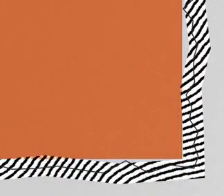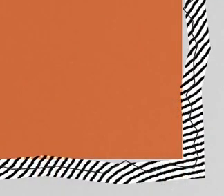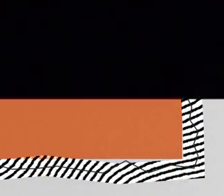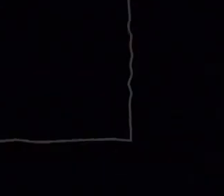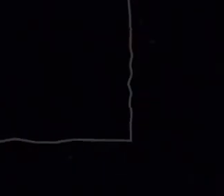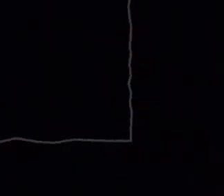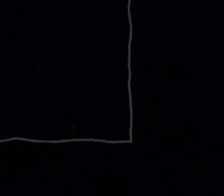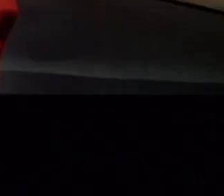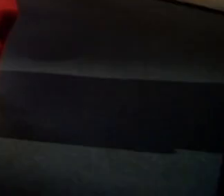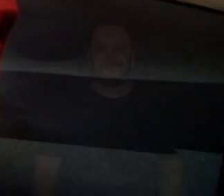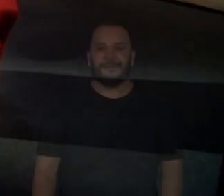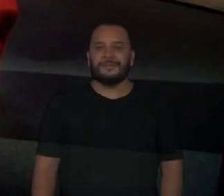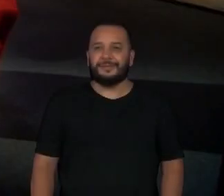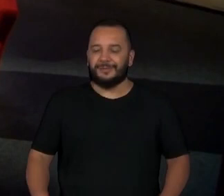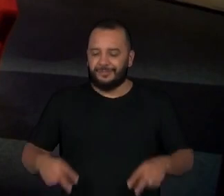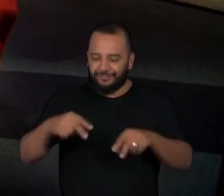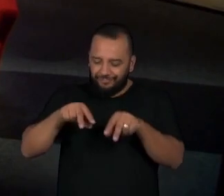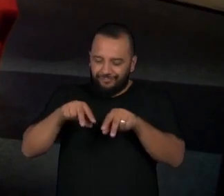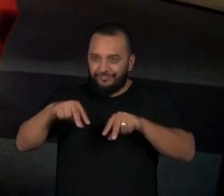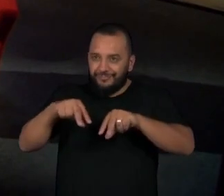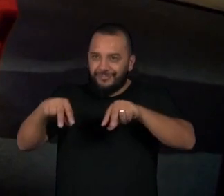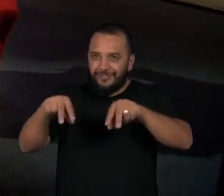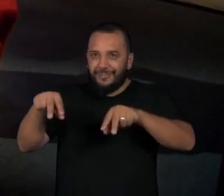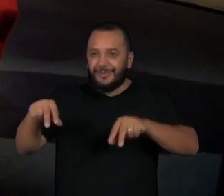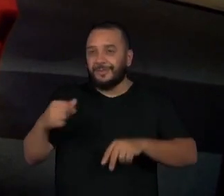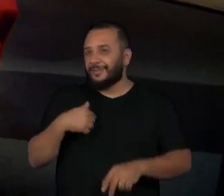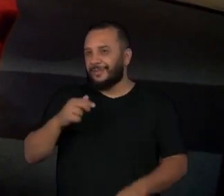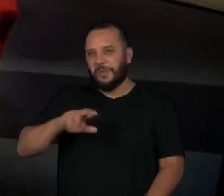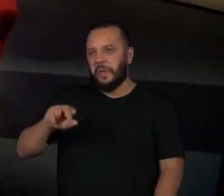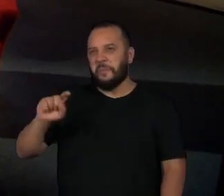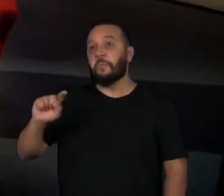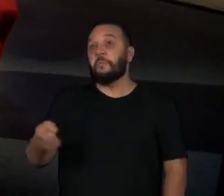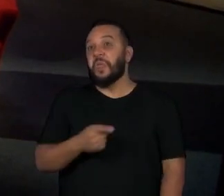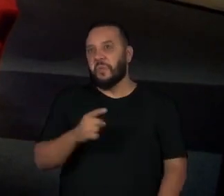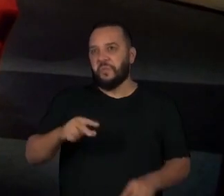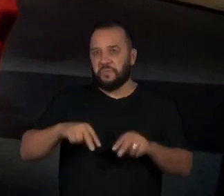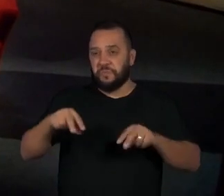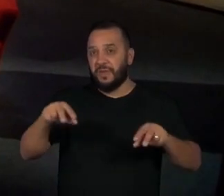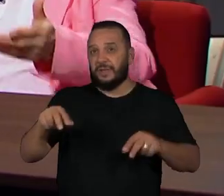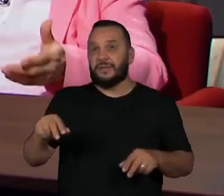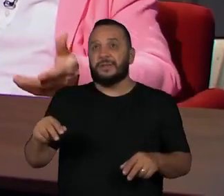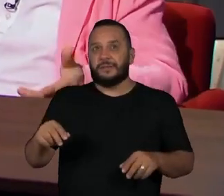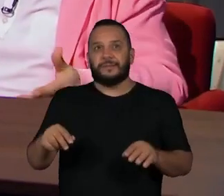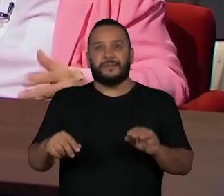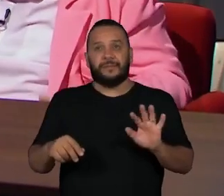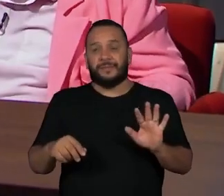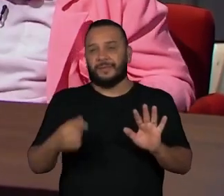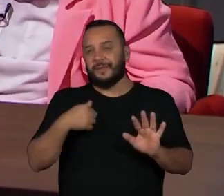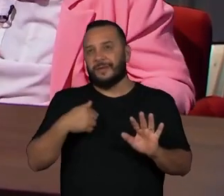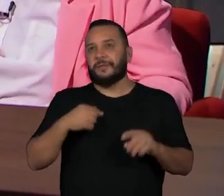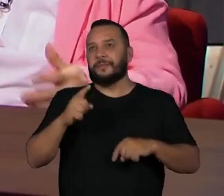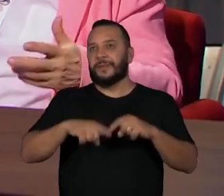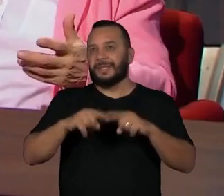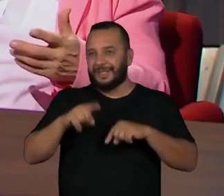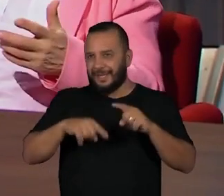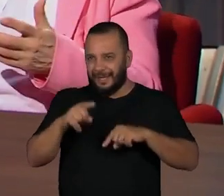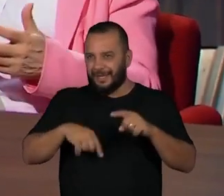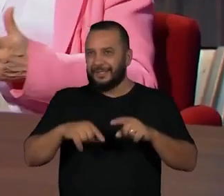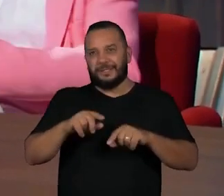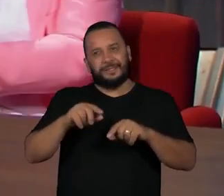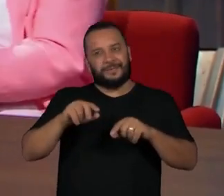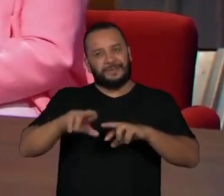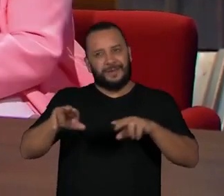cara quebra cabeça não é aquele negócio de mil peças não é para eu falo de objetos paradoxais